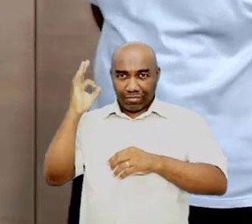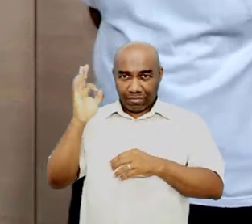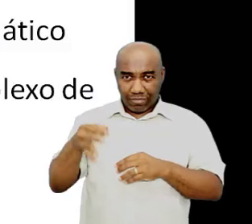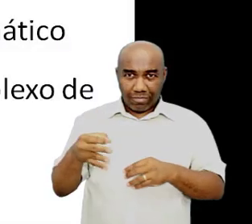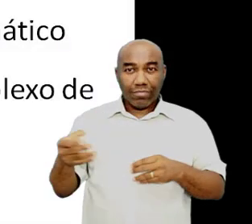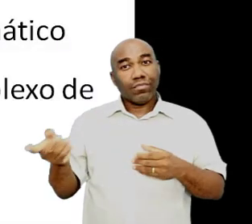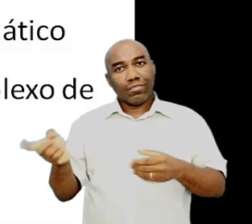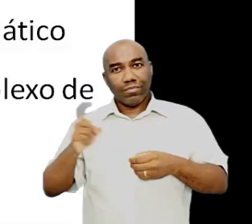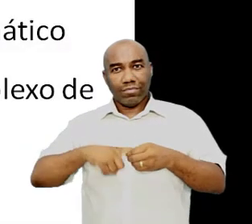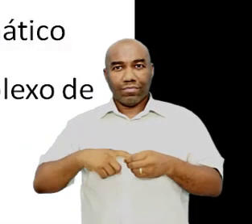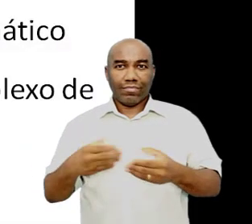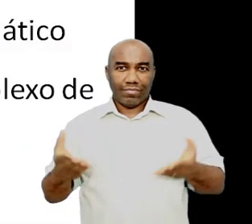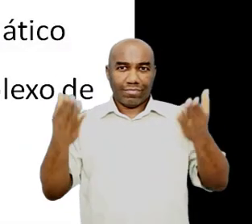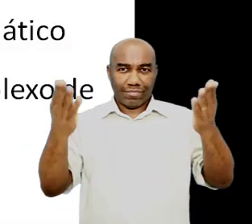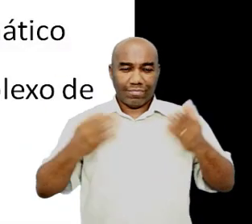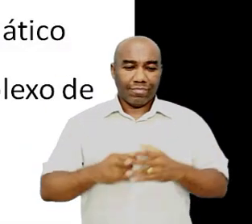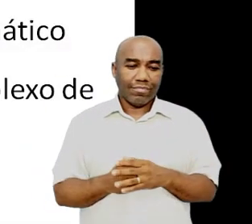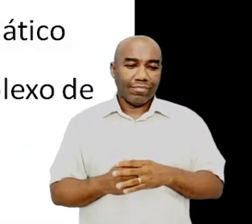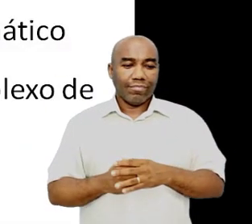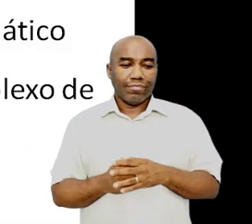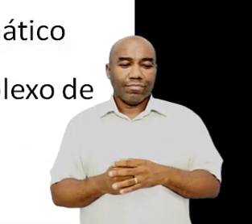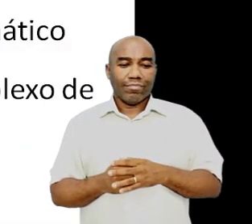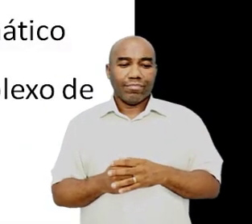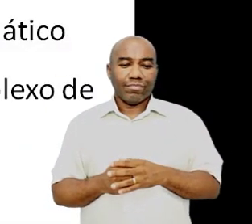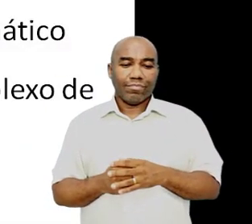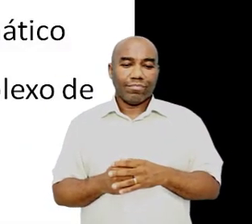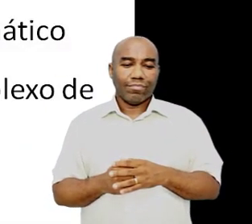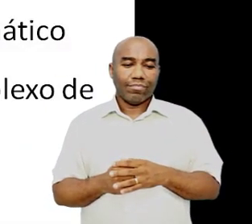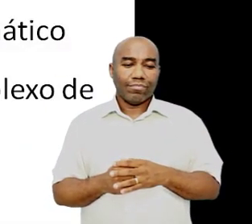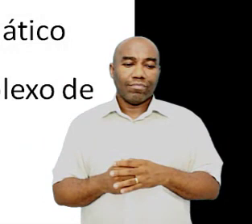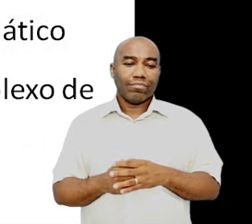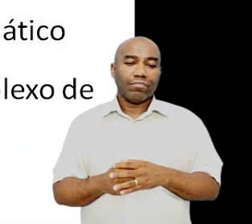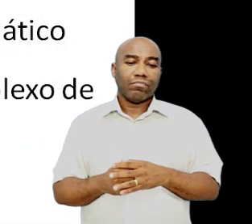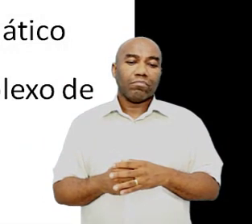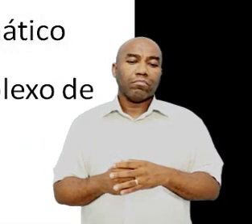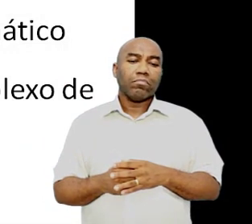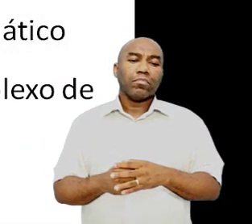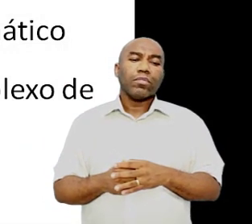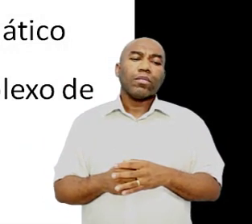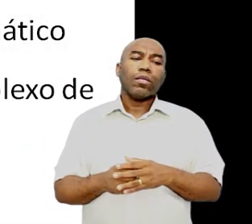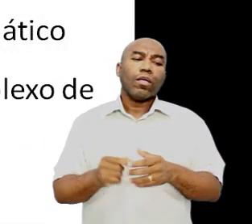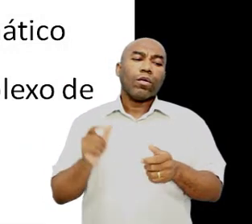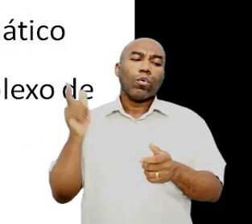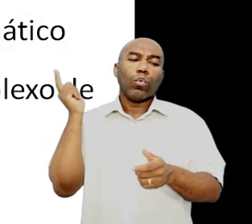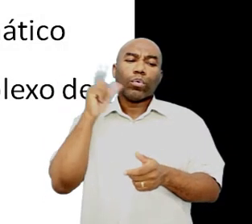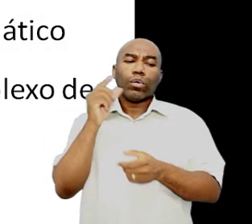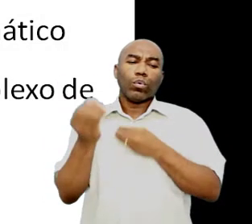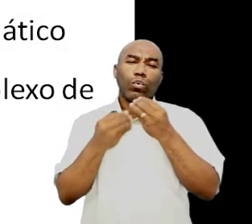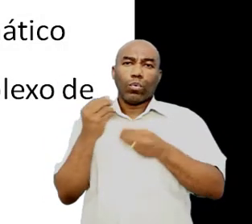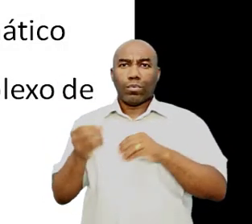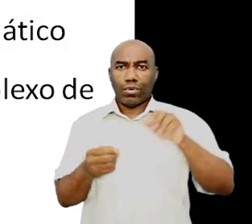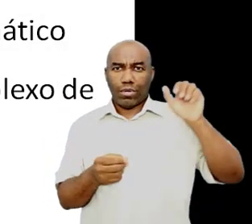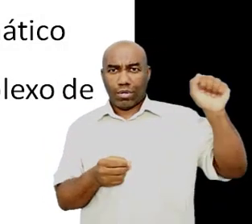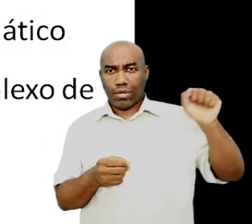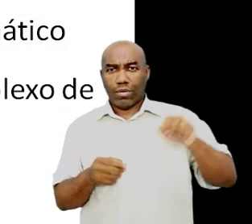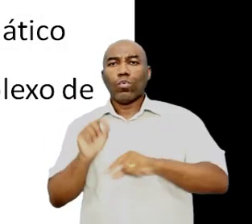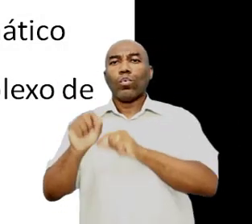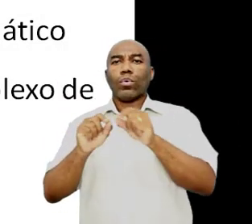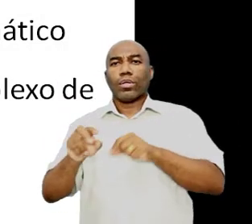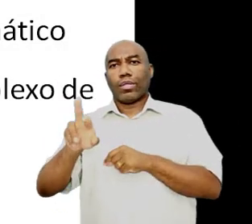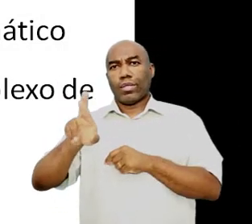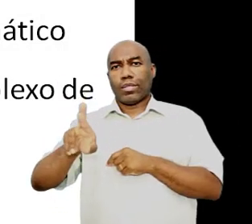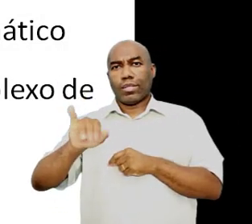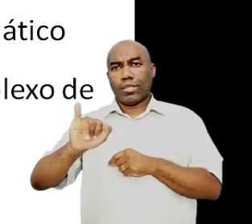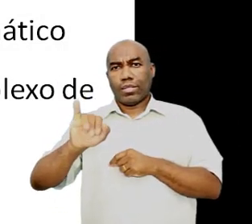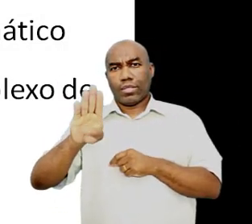exercício. Da onde vieram essas cápsulas? Letra A, ribossomos.